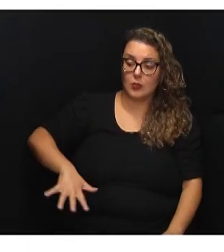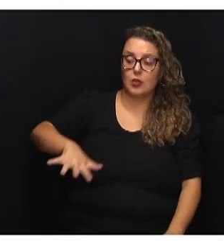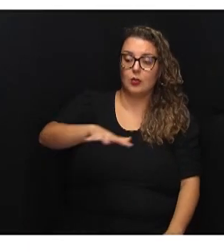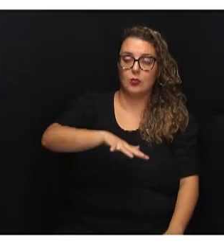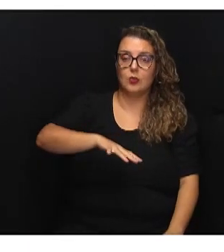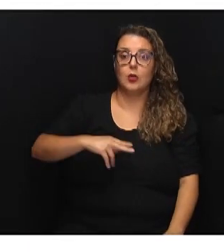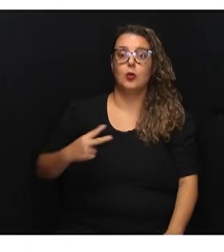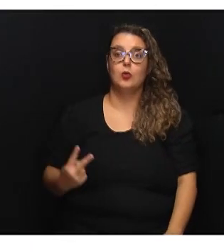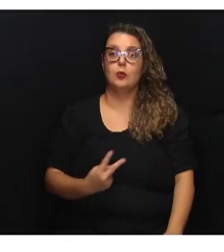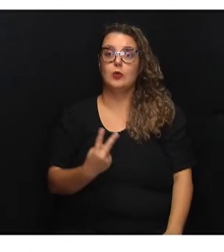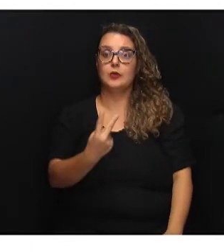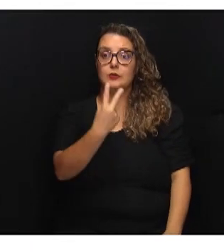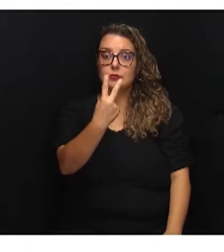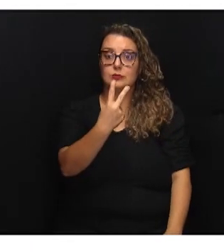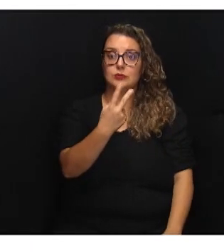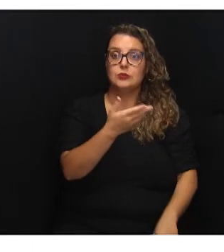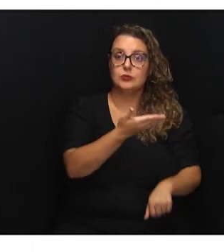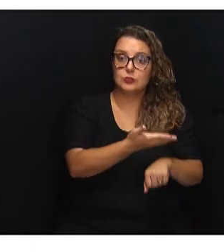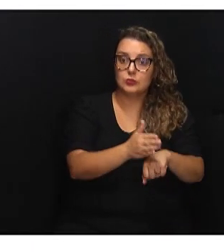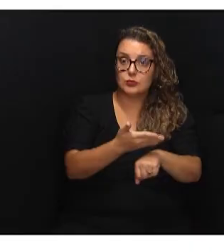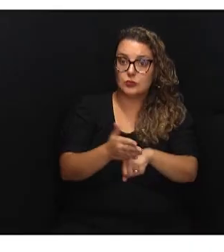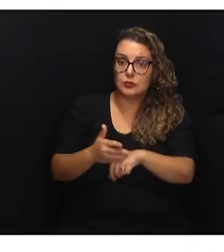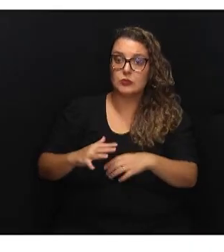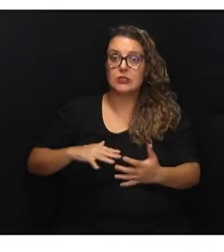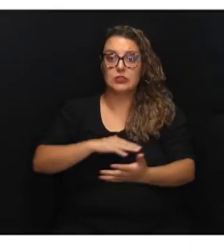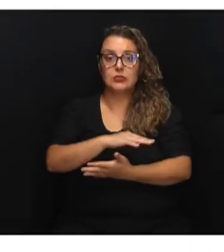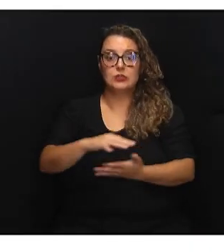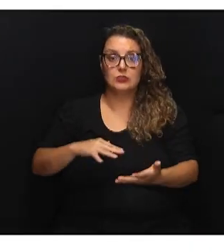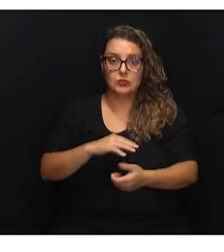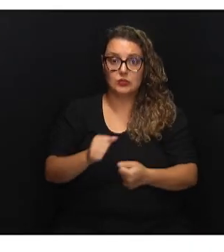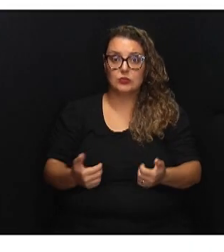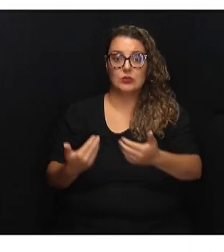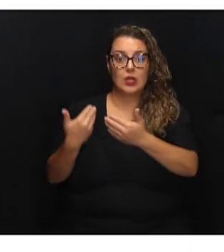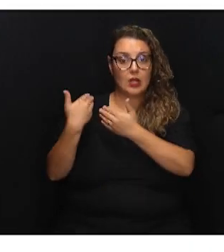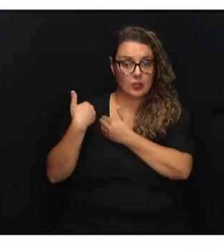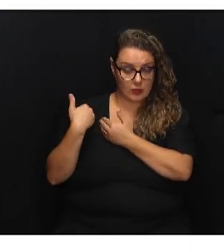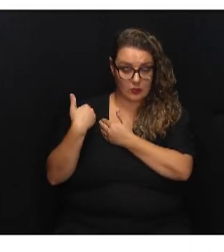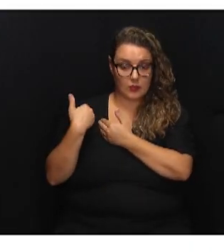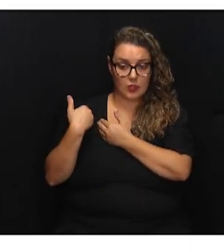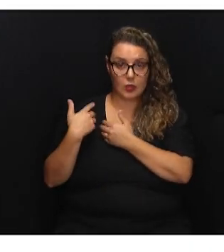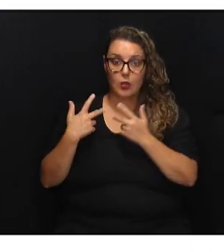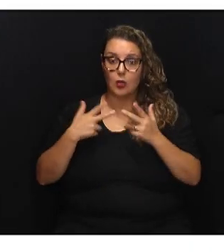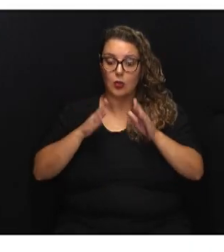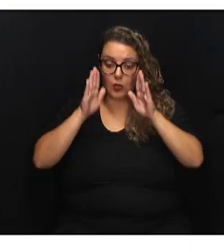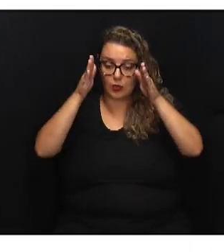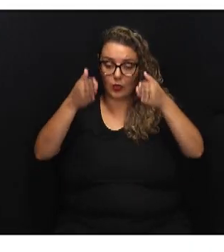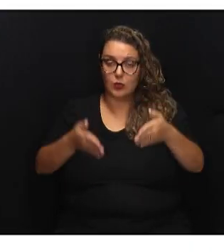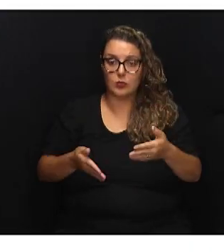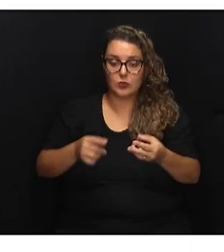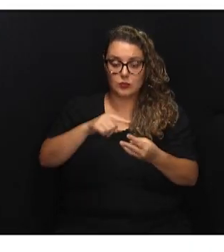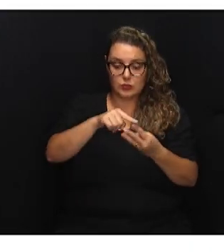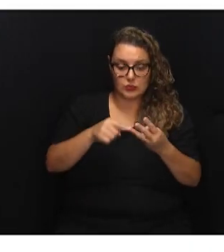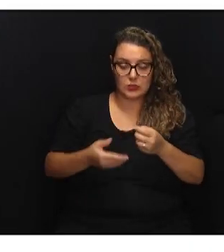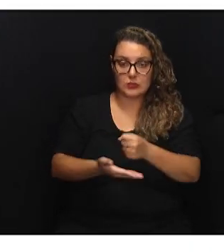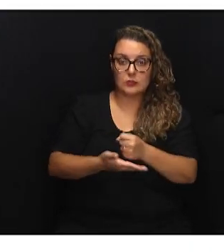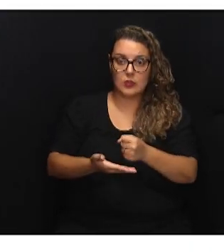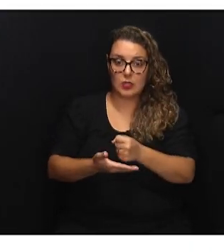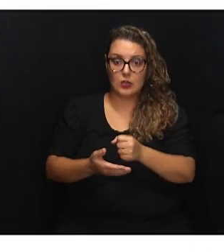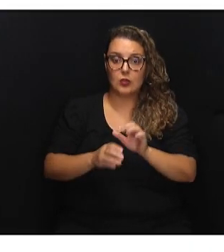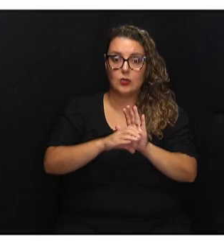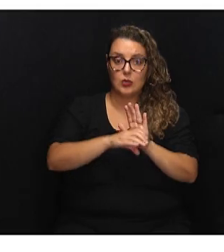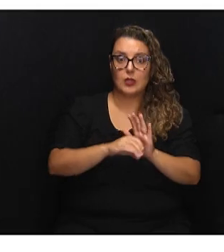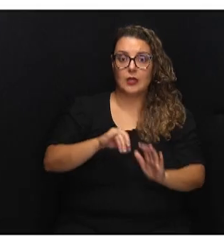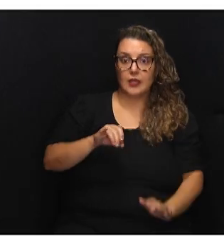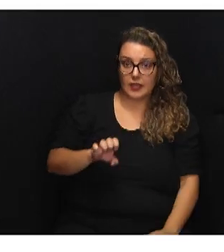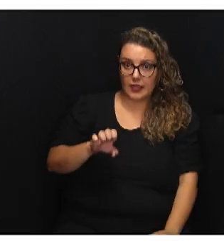a valorização de práticas sustentáveis e responsáveis. Com foco nos 3 pilares do conceito